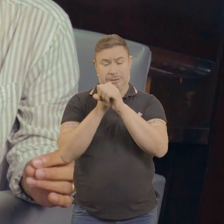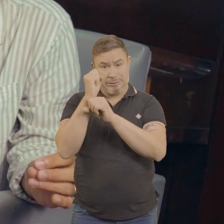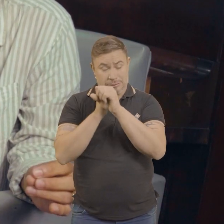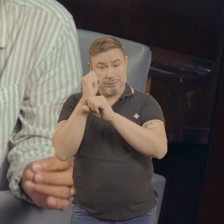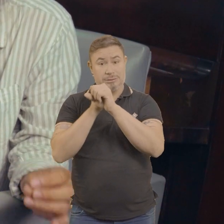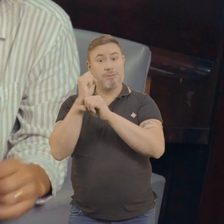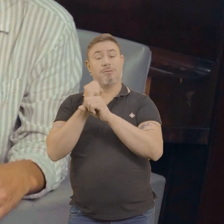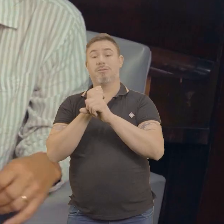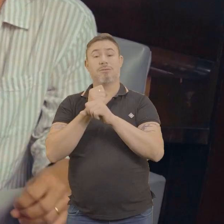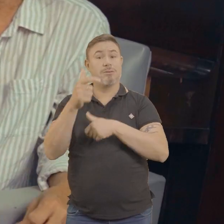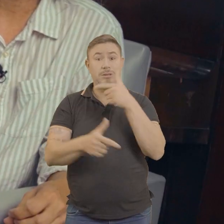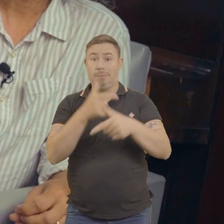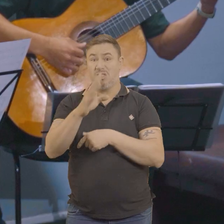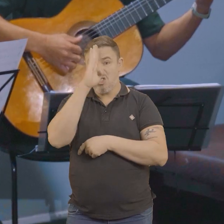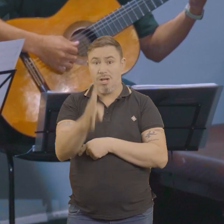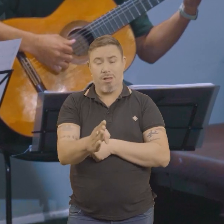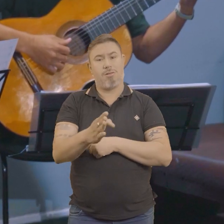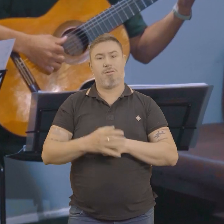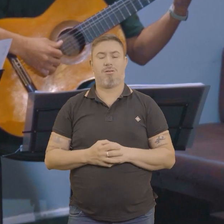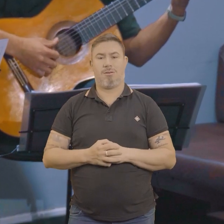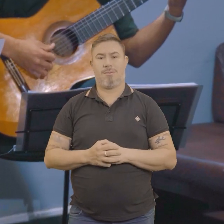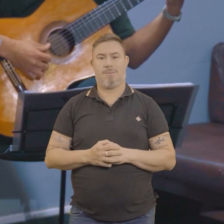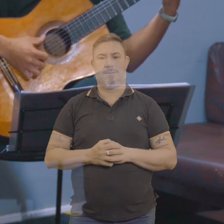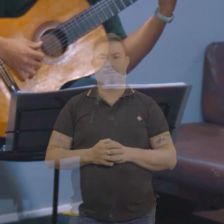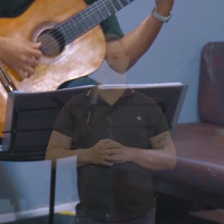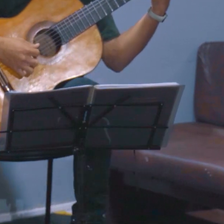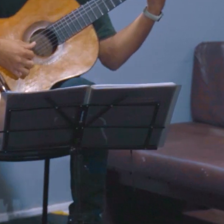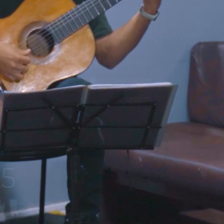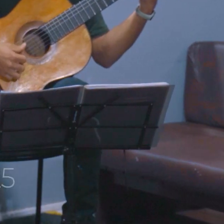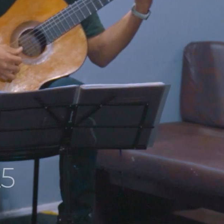funcionando ininterruptamente.